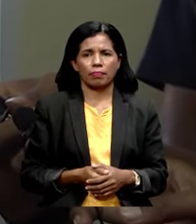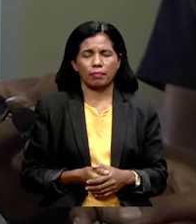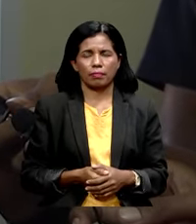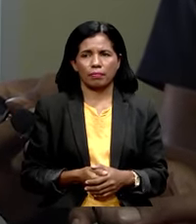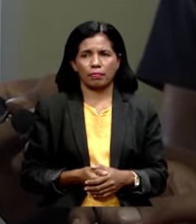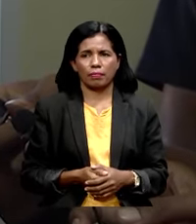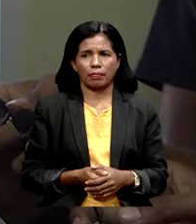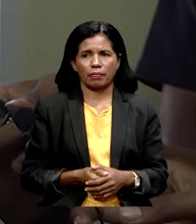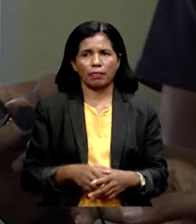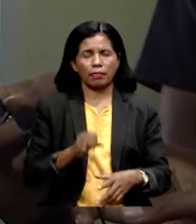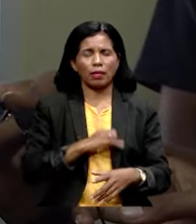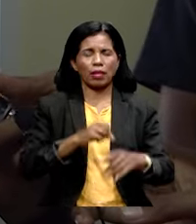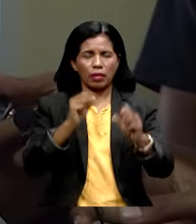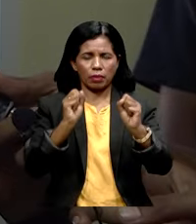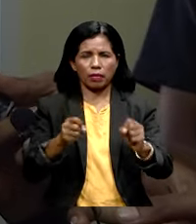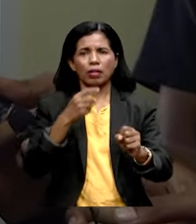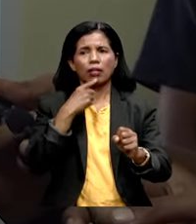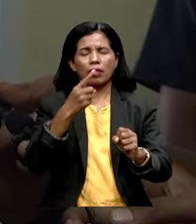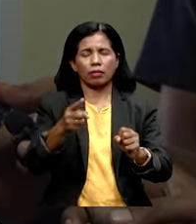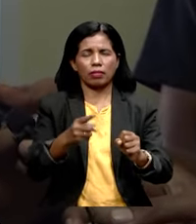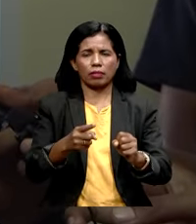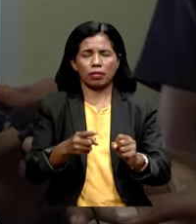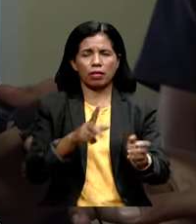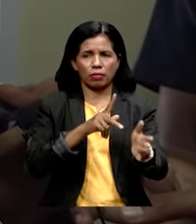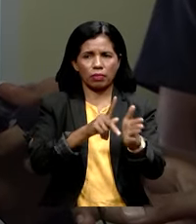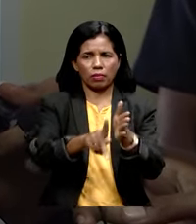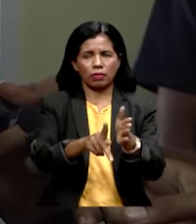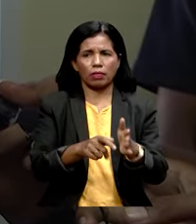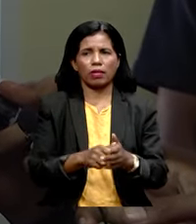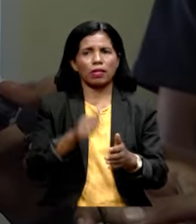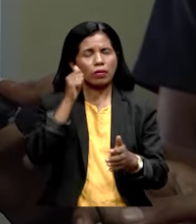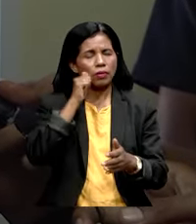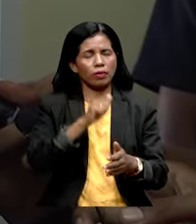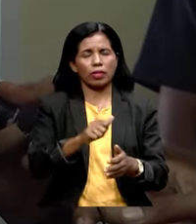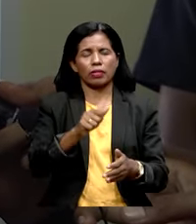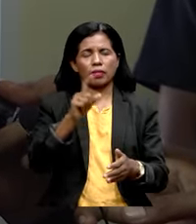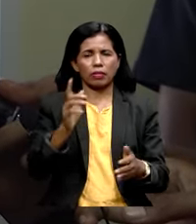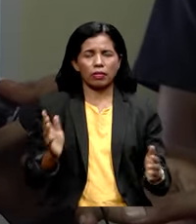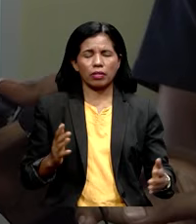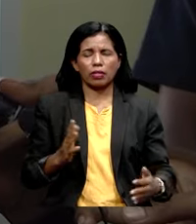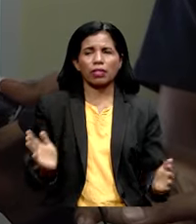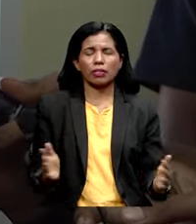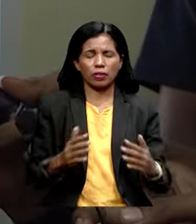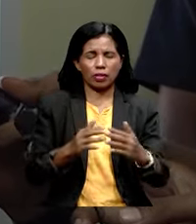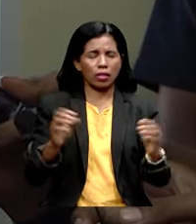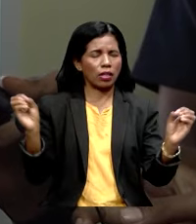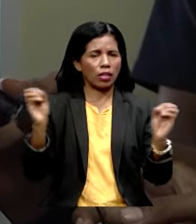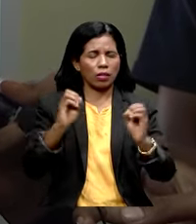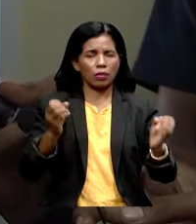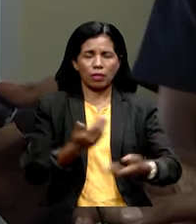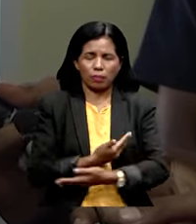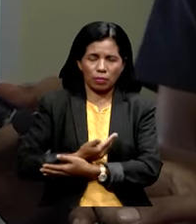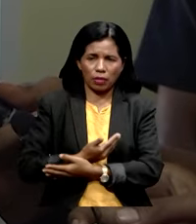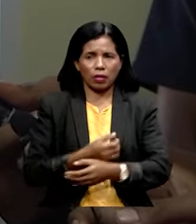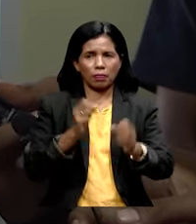só salve ele, cara, que ouvida, que é de favor, feito e sem rua, uma, da cui um ano, bele, mas